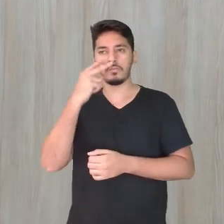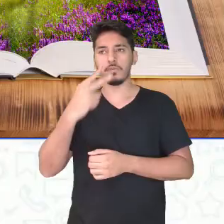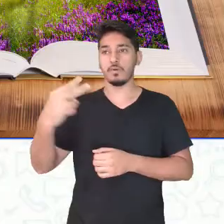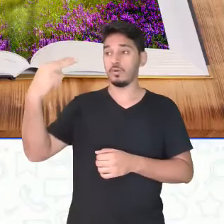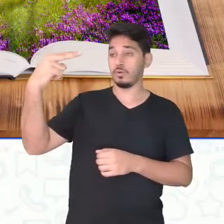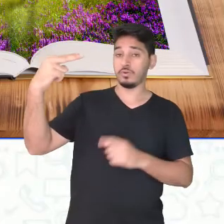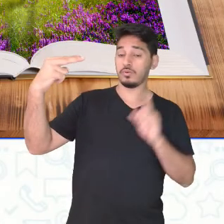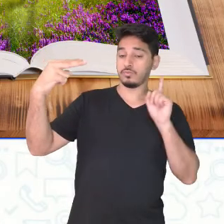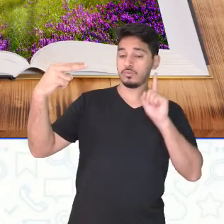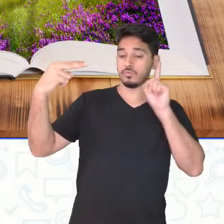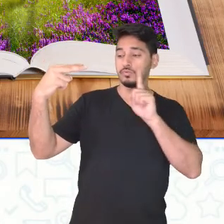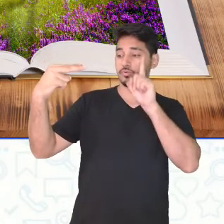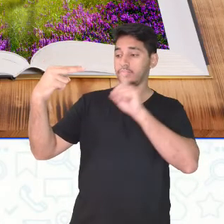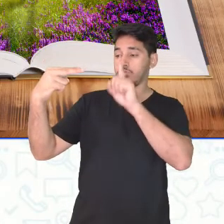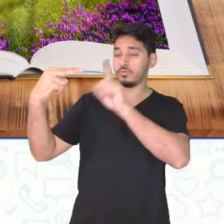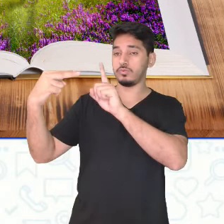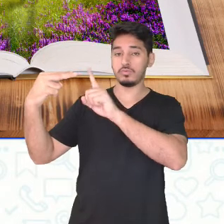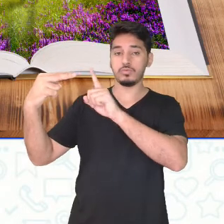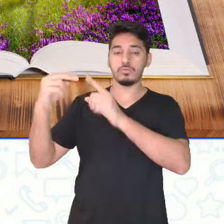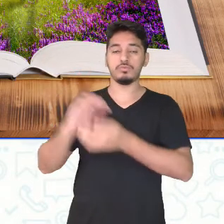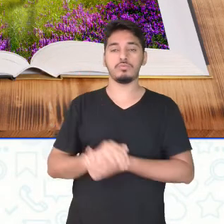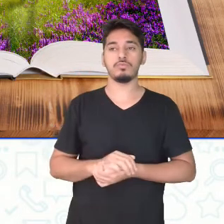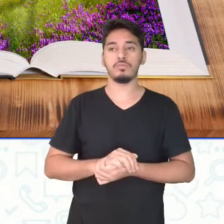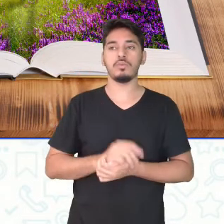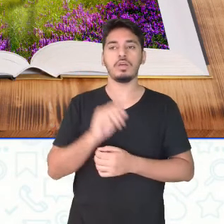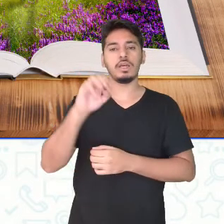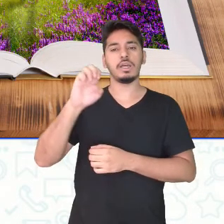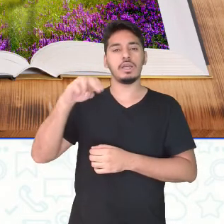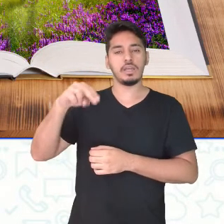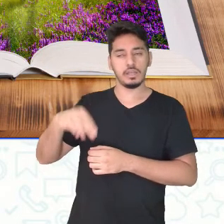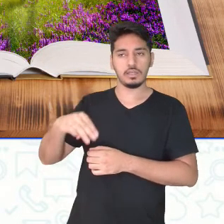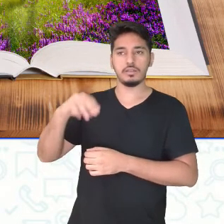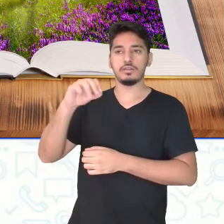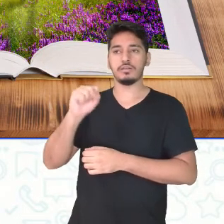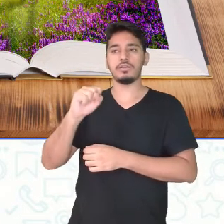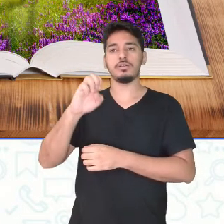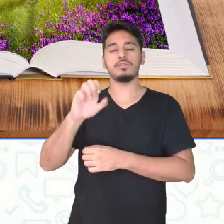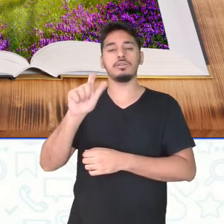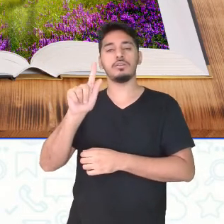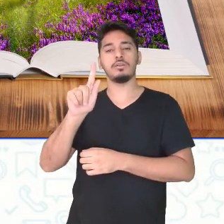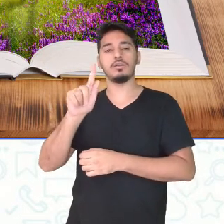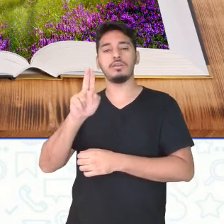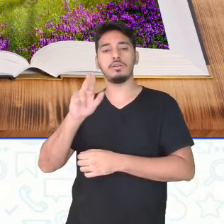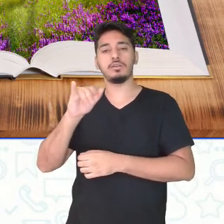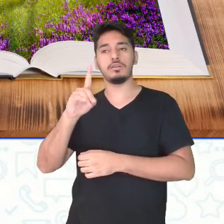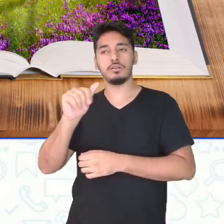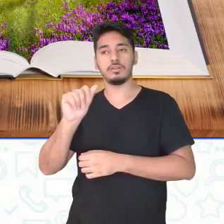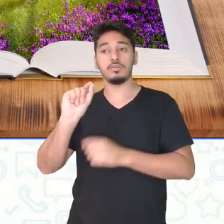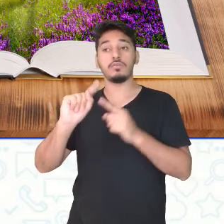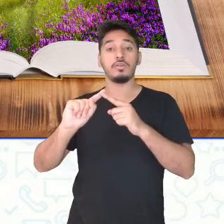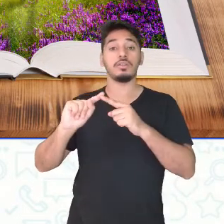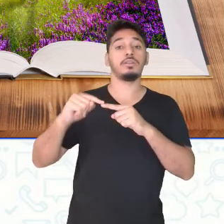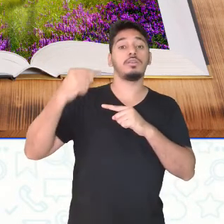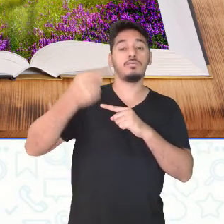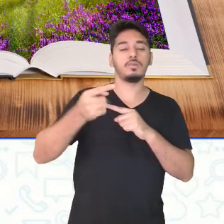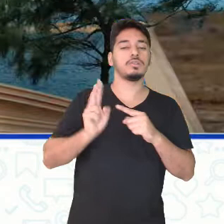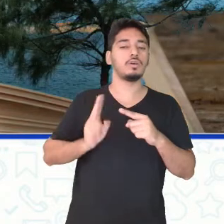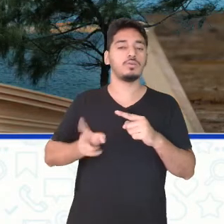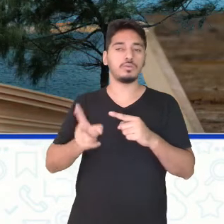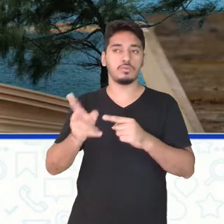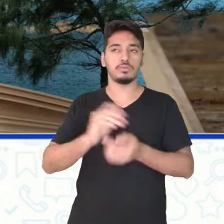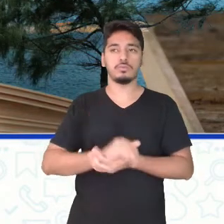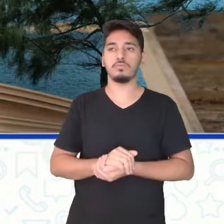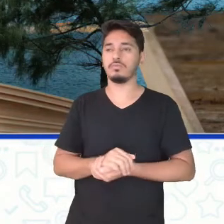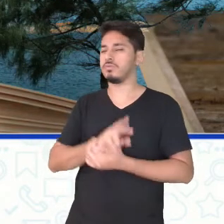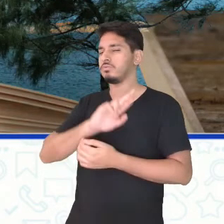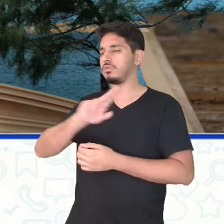sua direção. Em seguida, da ideia de continuação. Ou seja, o que veio depois daquilo que aconteceu. Certo?